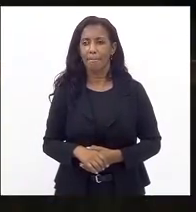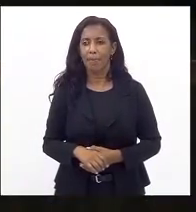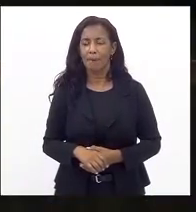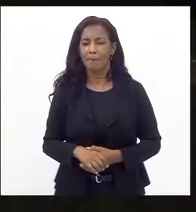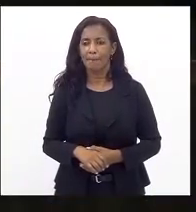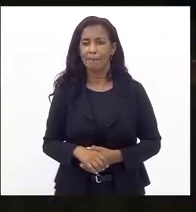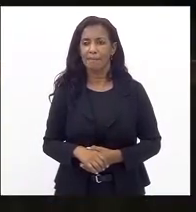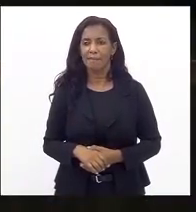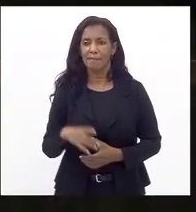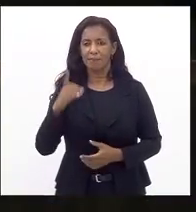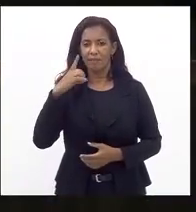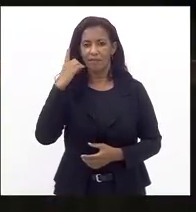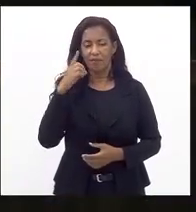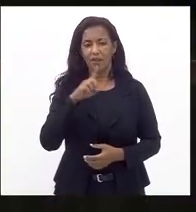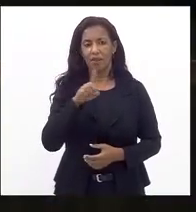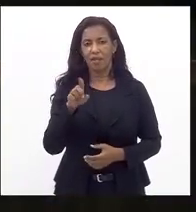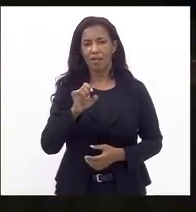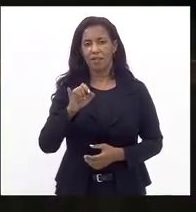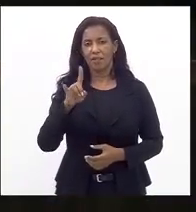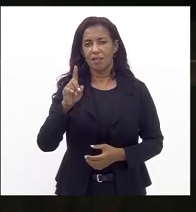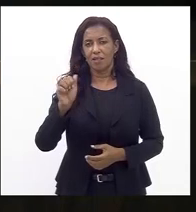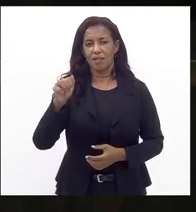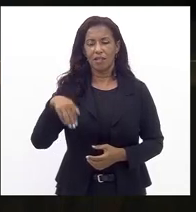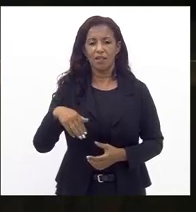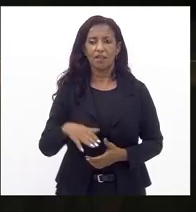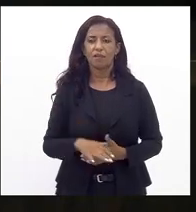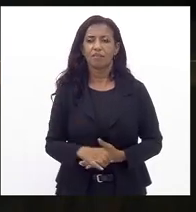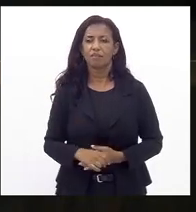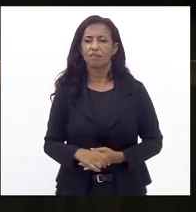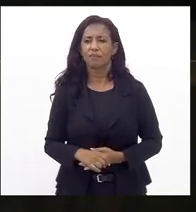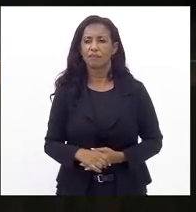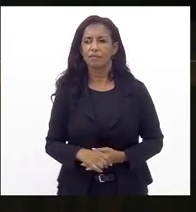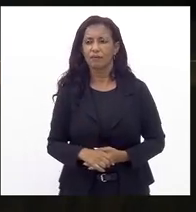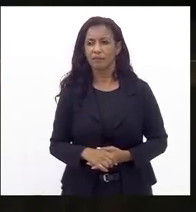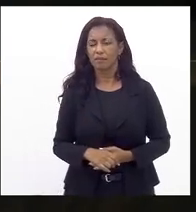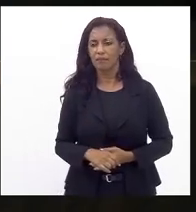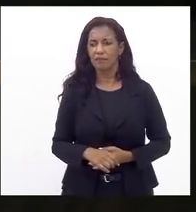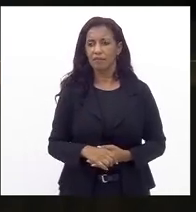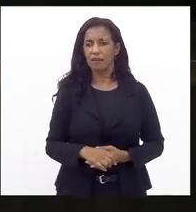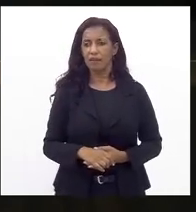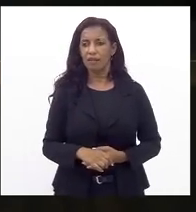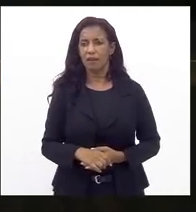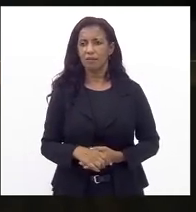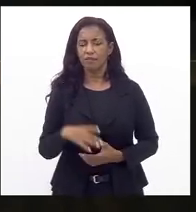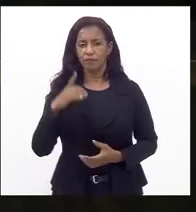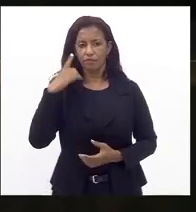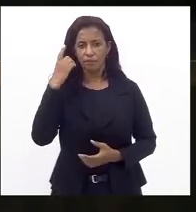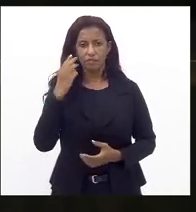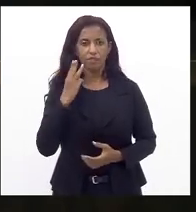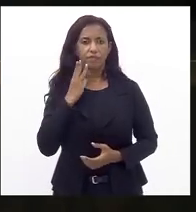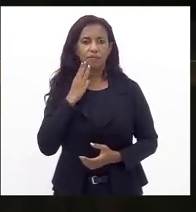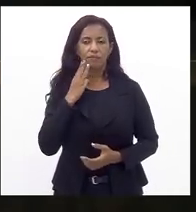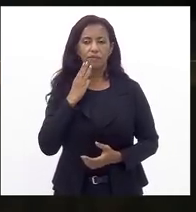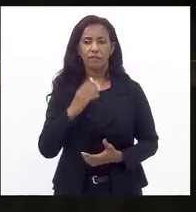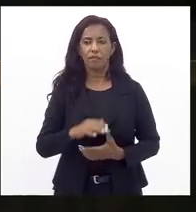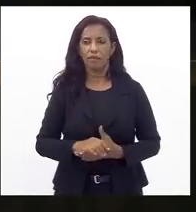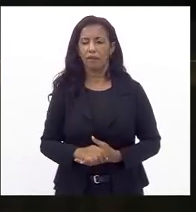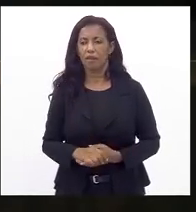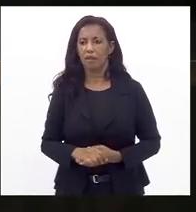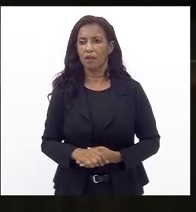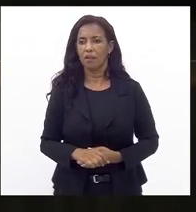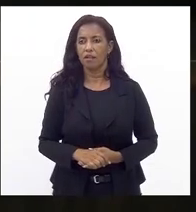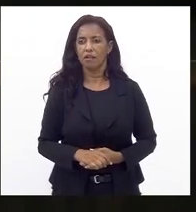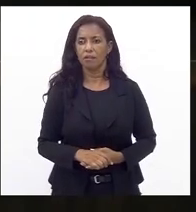o deputado deitar deitar deitar o resultado waldeck roupa